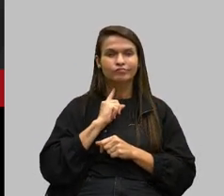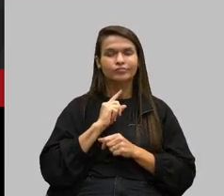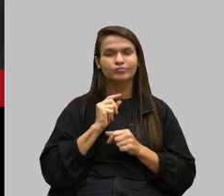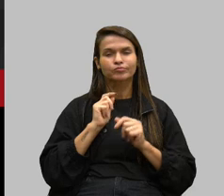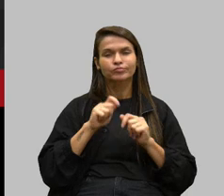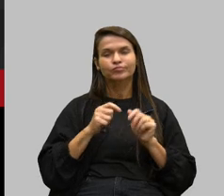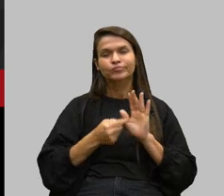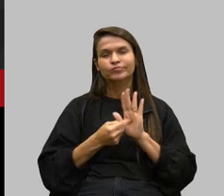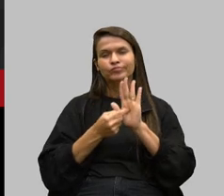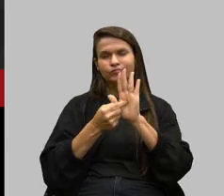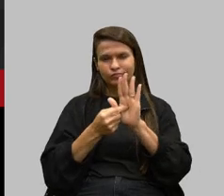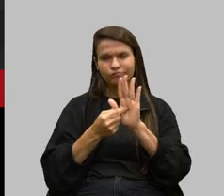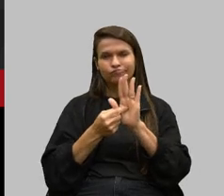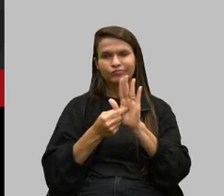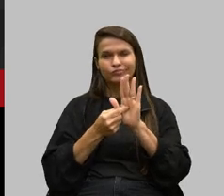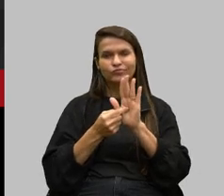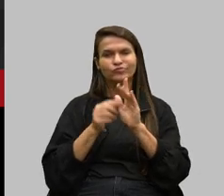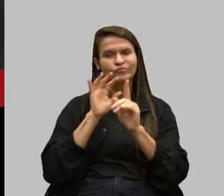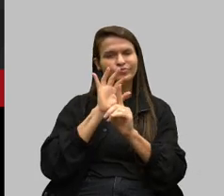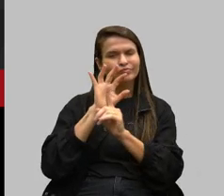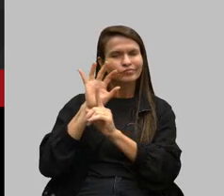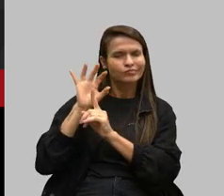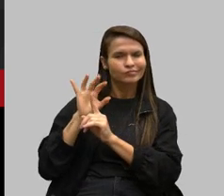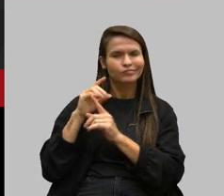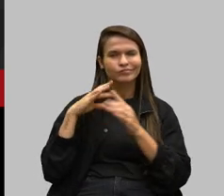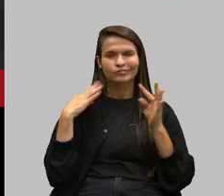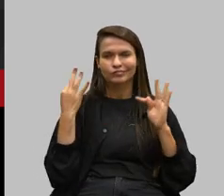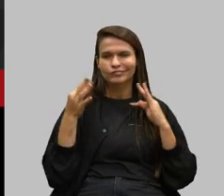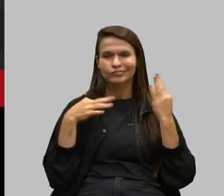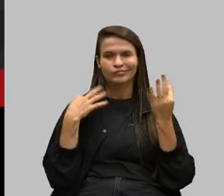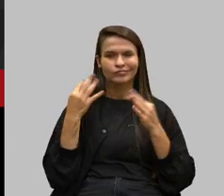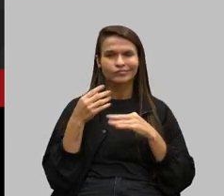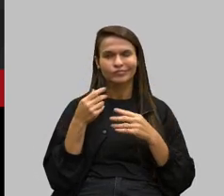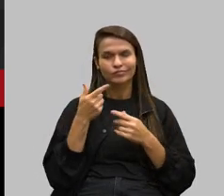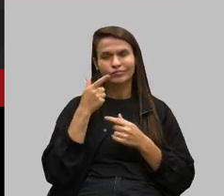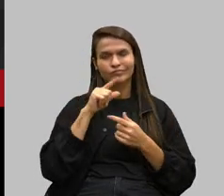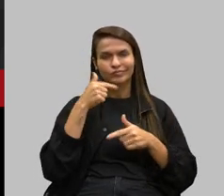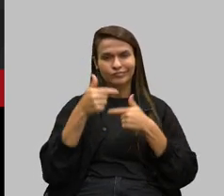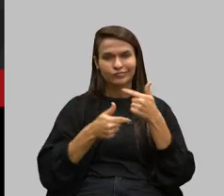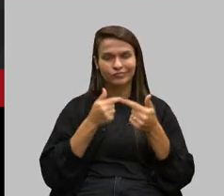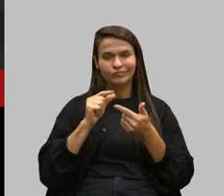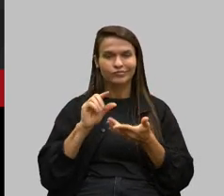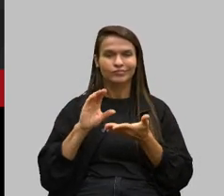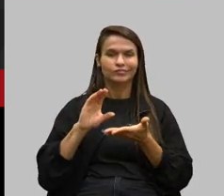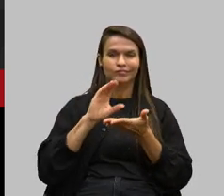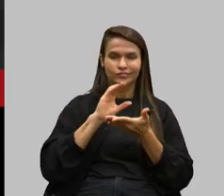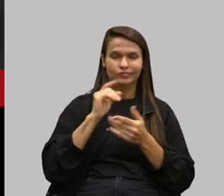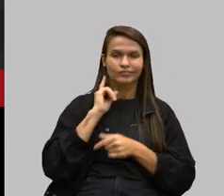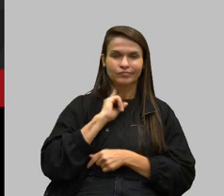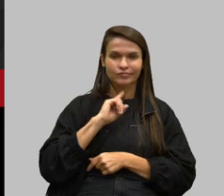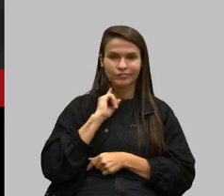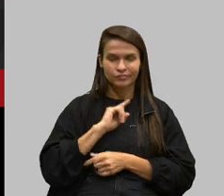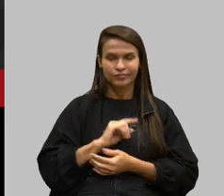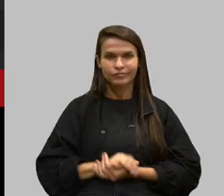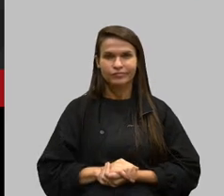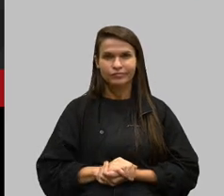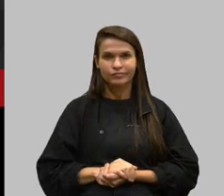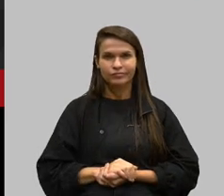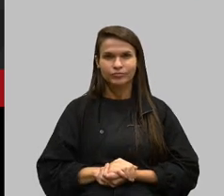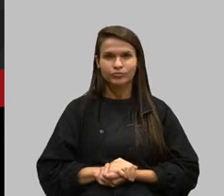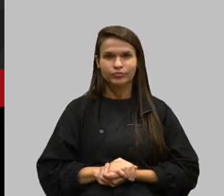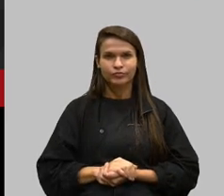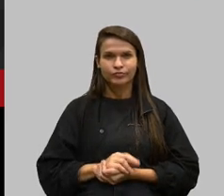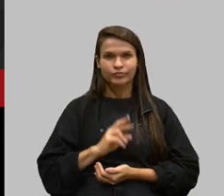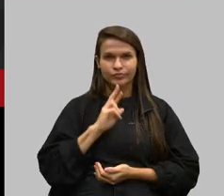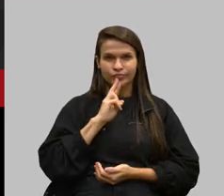turismo eh geração de emprego e renda para Minas Gerais bem os resultados é que a gente na no